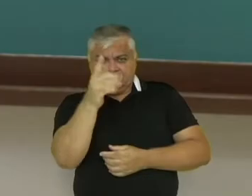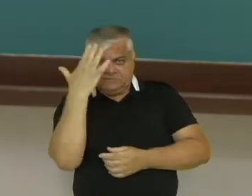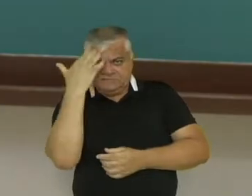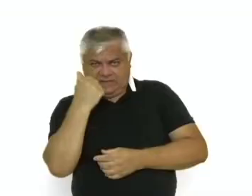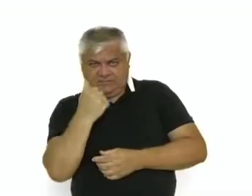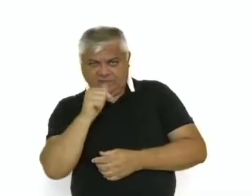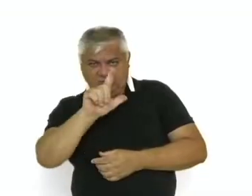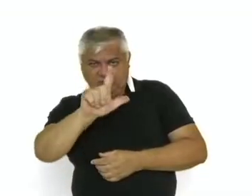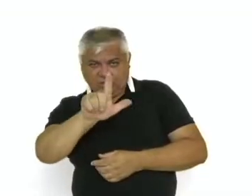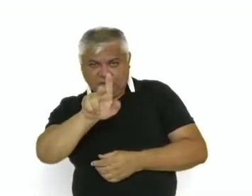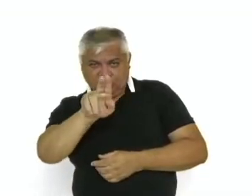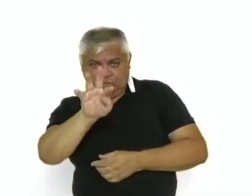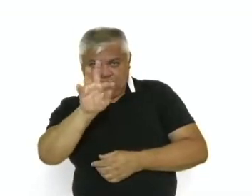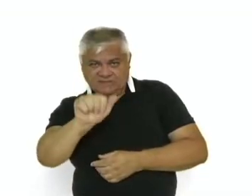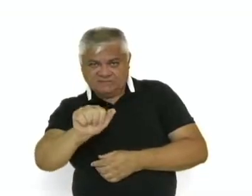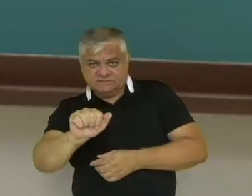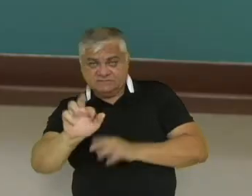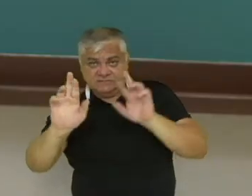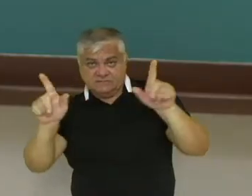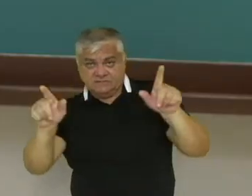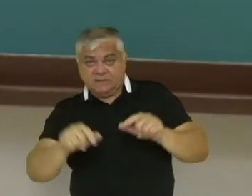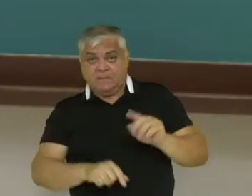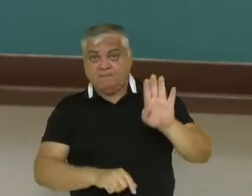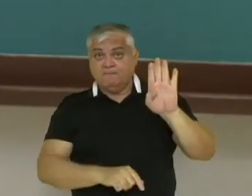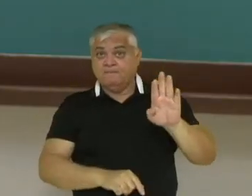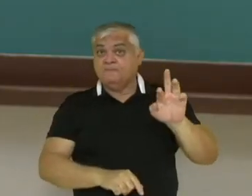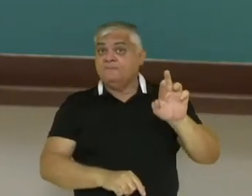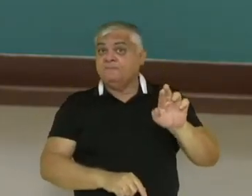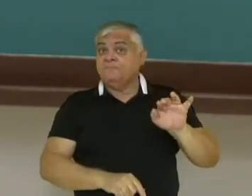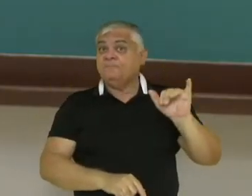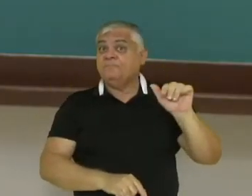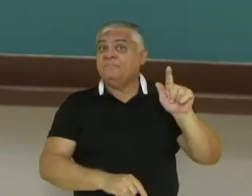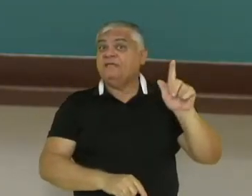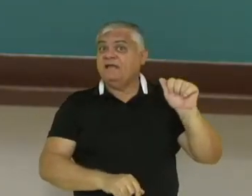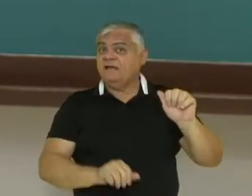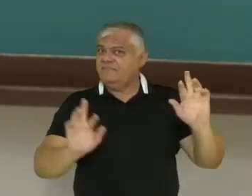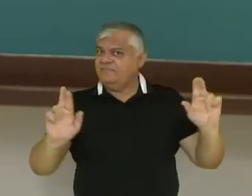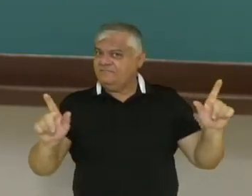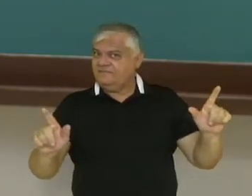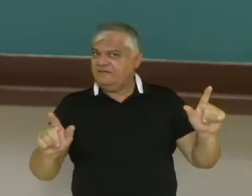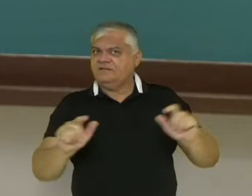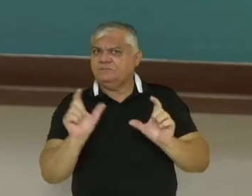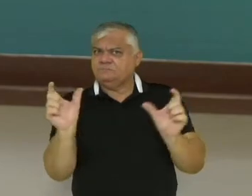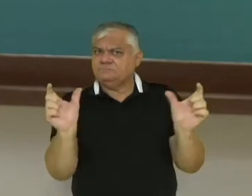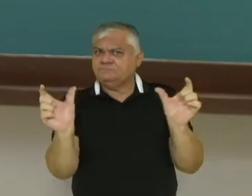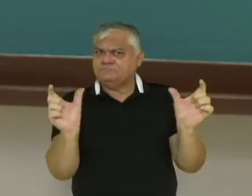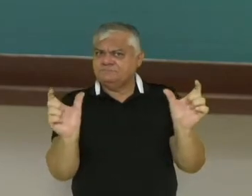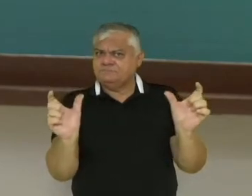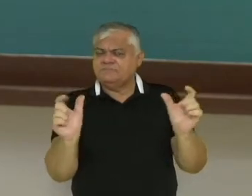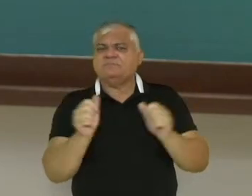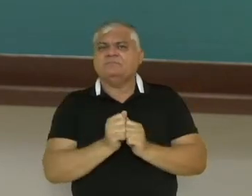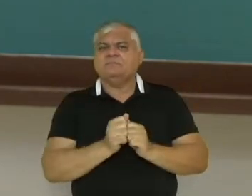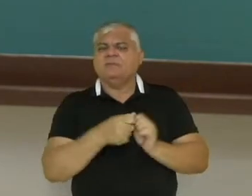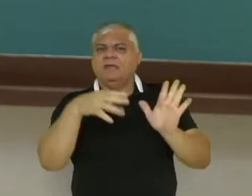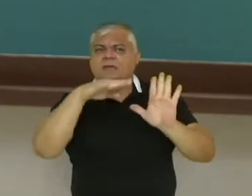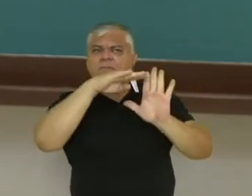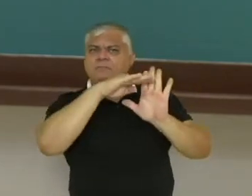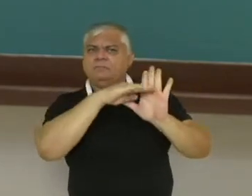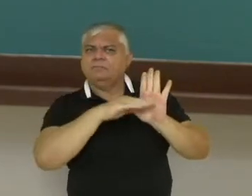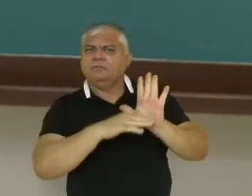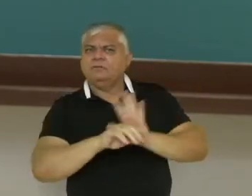hein? Você sabe qual a diferença entre briga e luta? Sabe? Sabe identificar quais são os princípios da